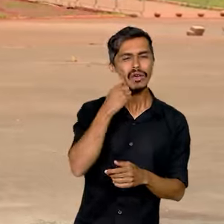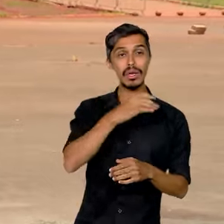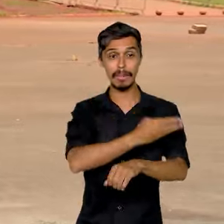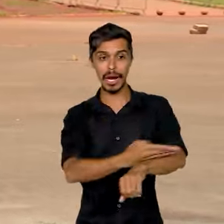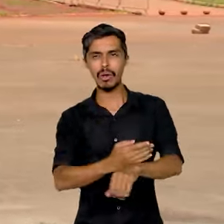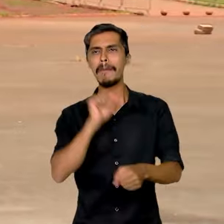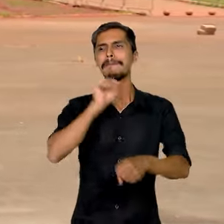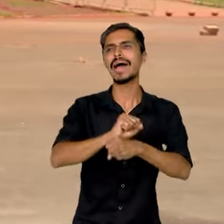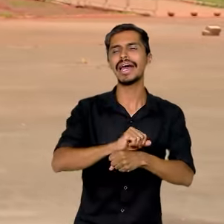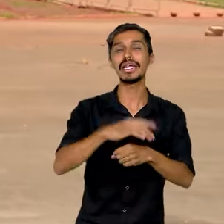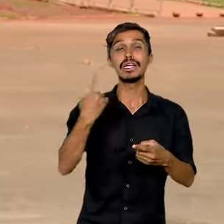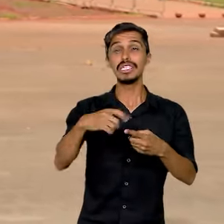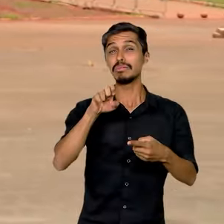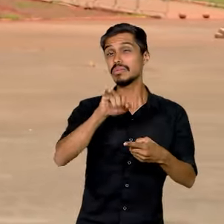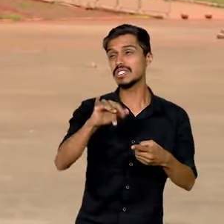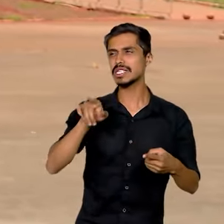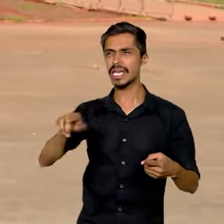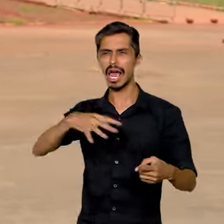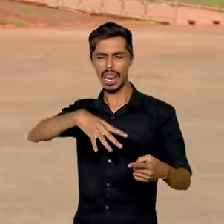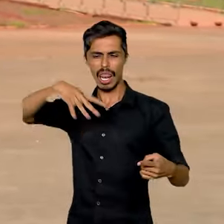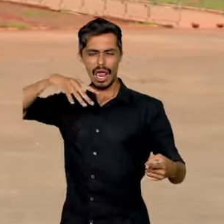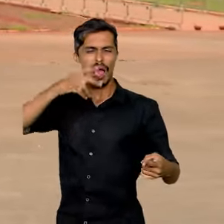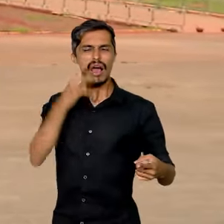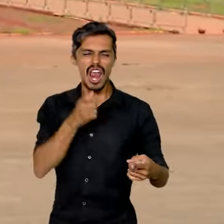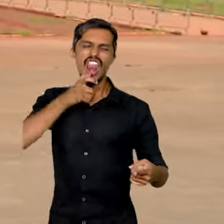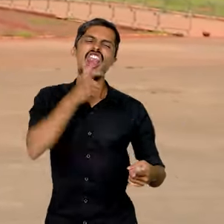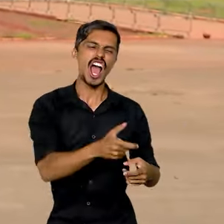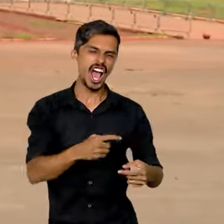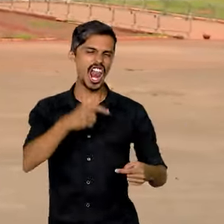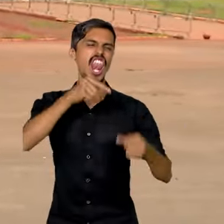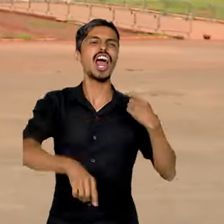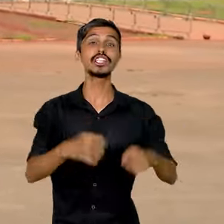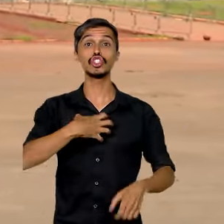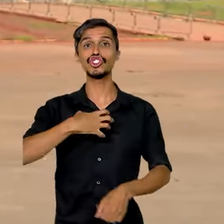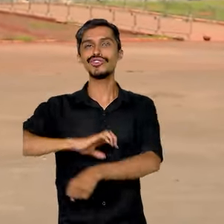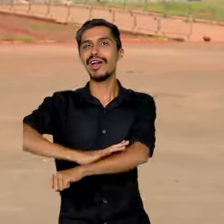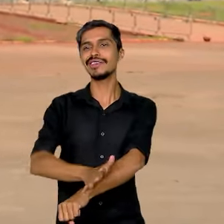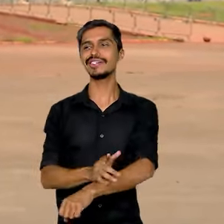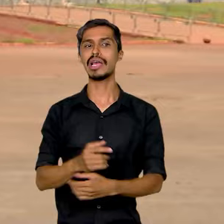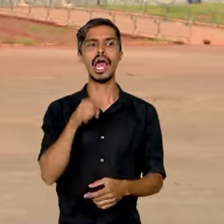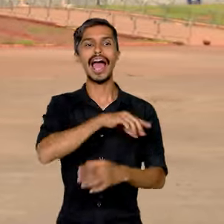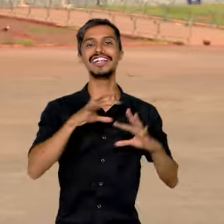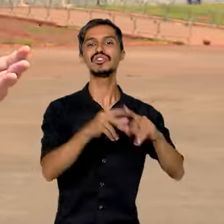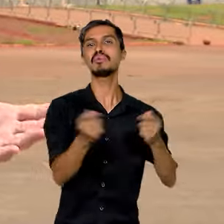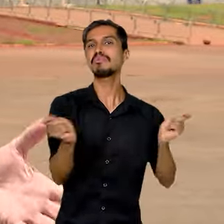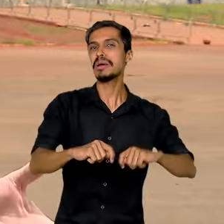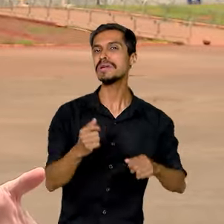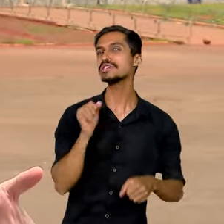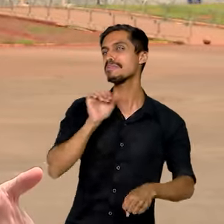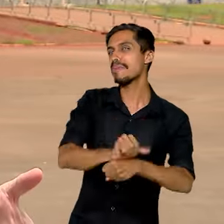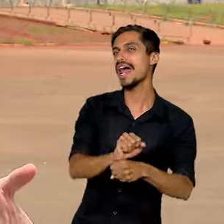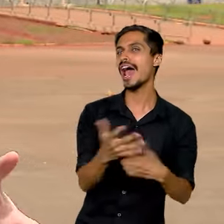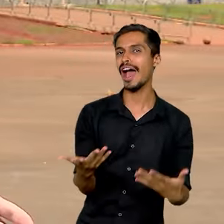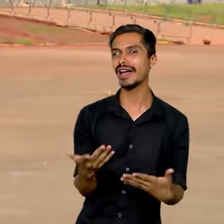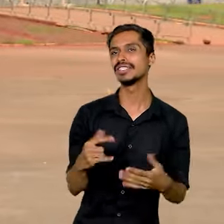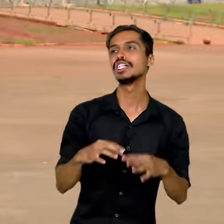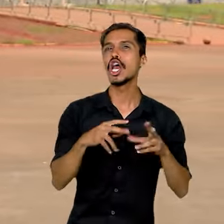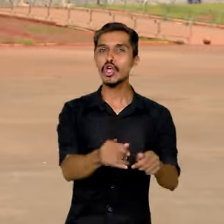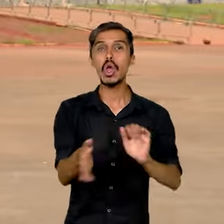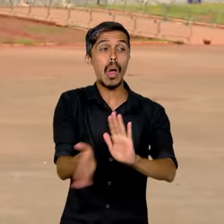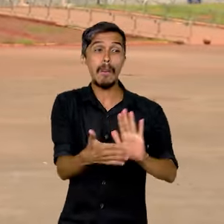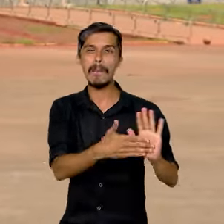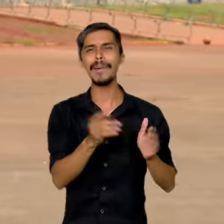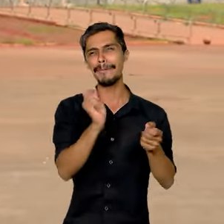Quando Vinícius Júnior é xingado de maneira racista, e tantas vezes isso aconteceu, existem outros jogadores negros em campo e